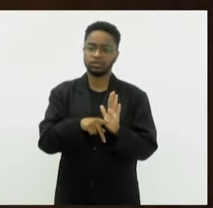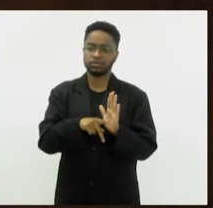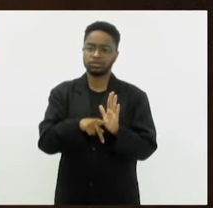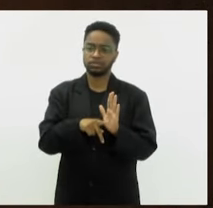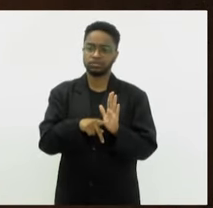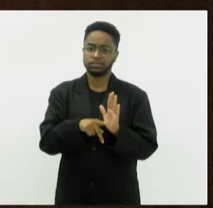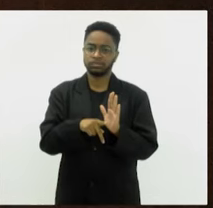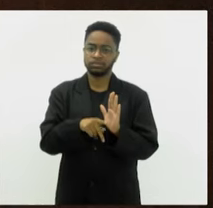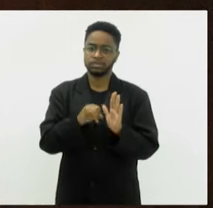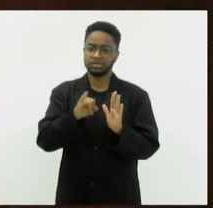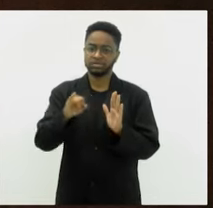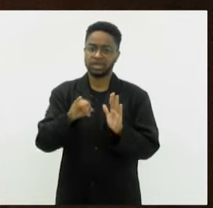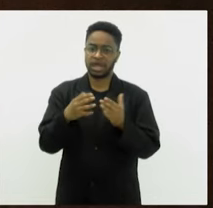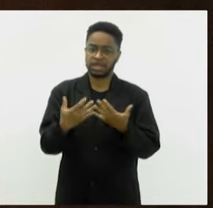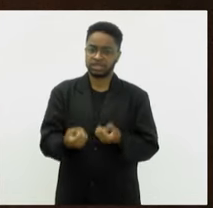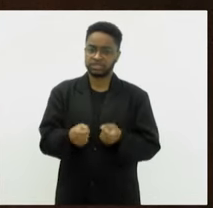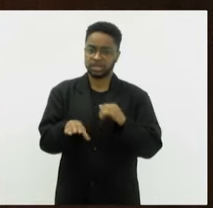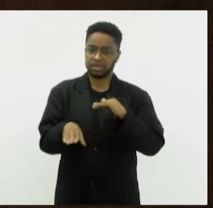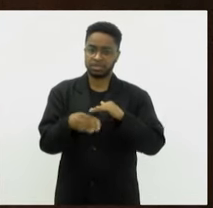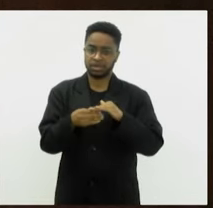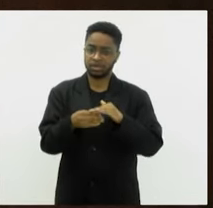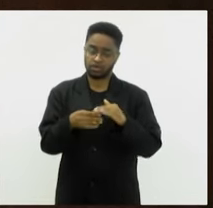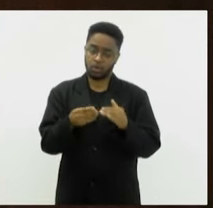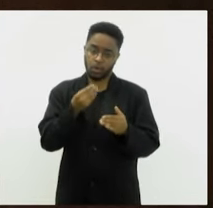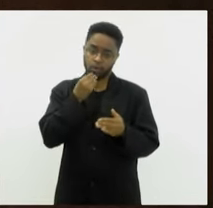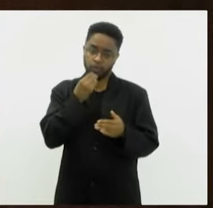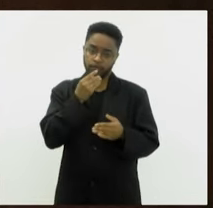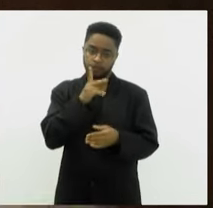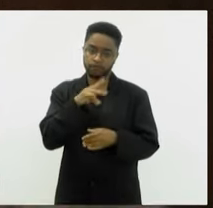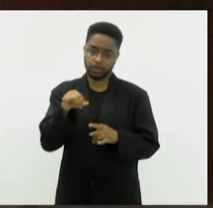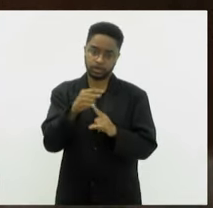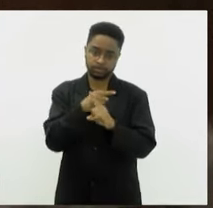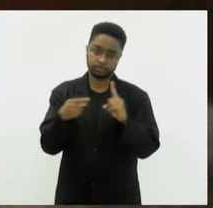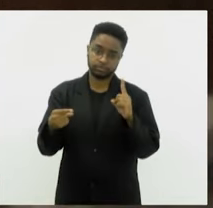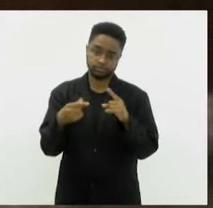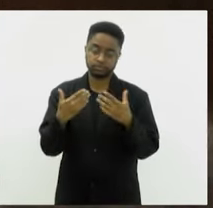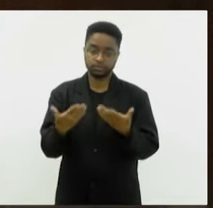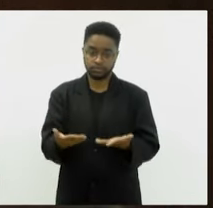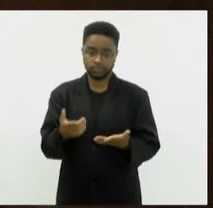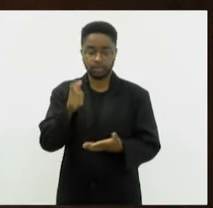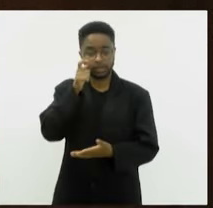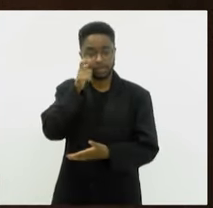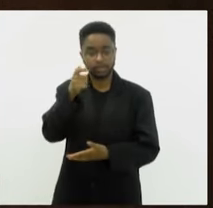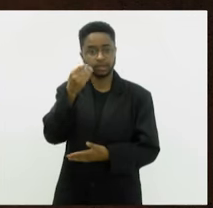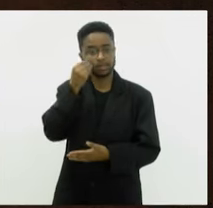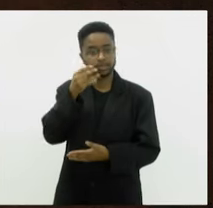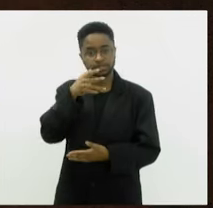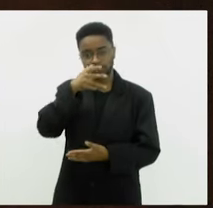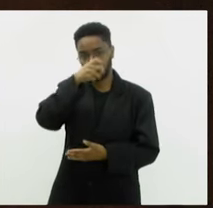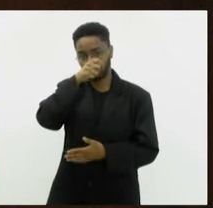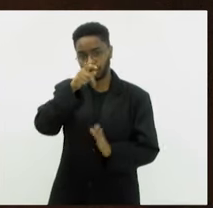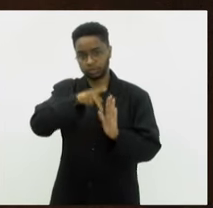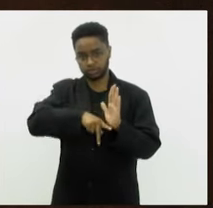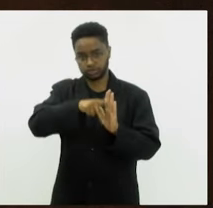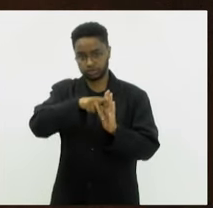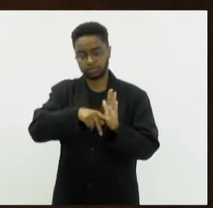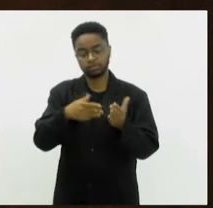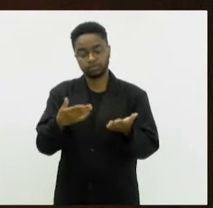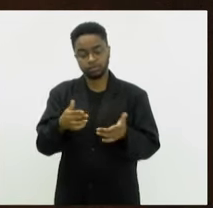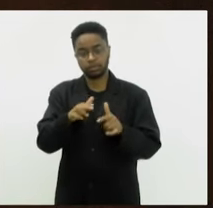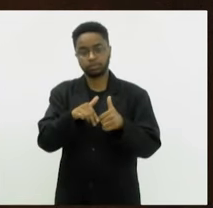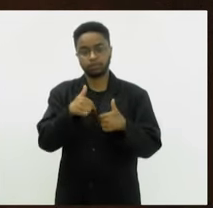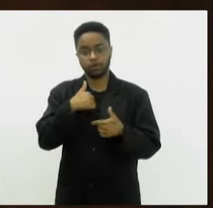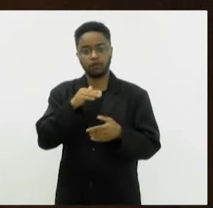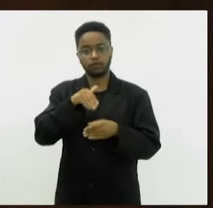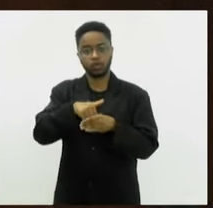emenda, possivelmente vetado. Então, o interesse é salvar o projeto do deputado. Então, por isso, estou